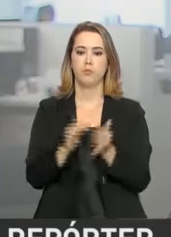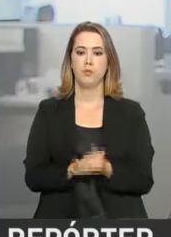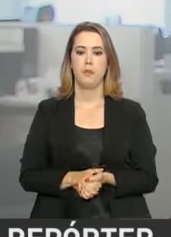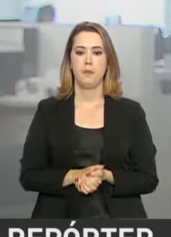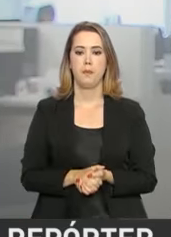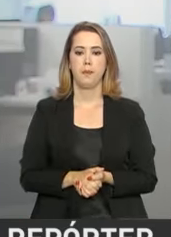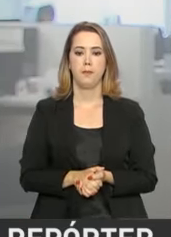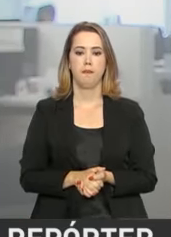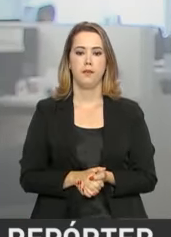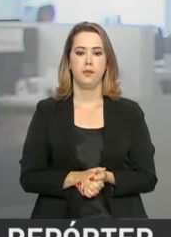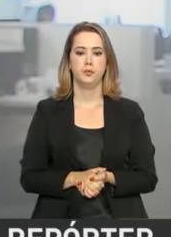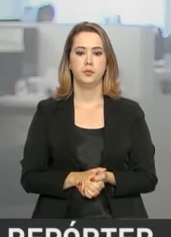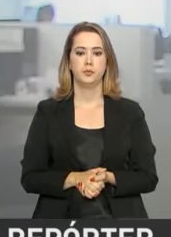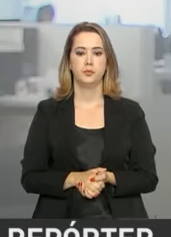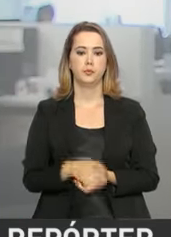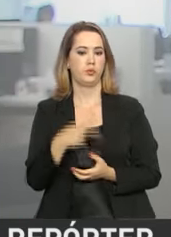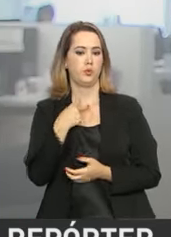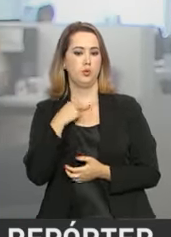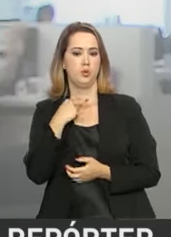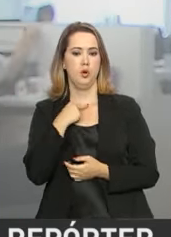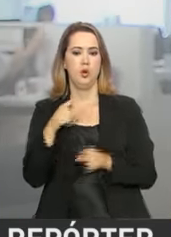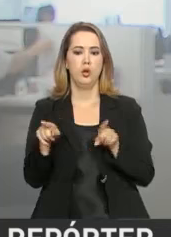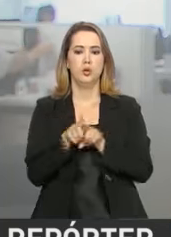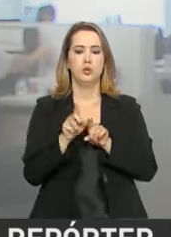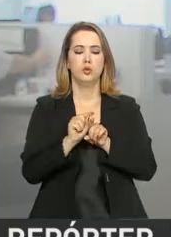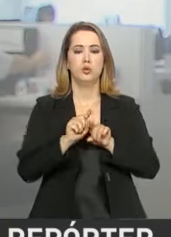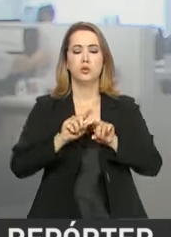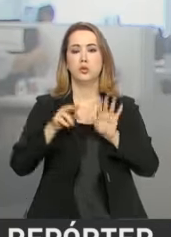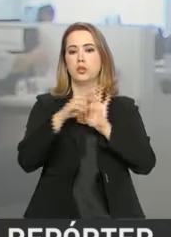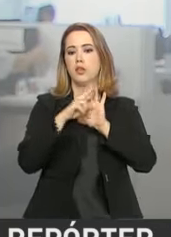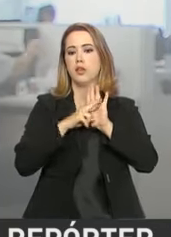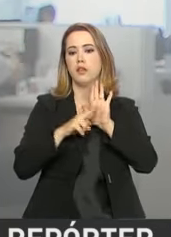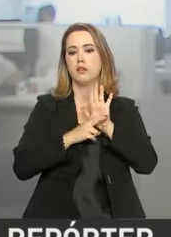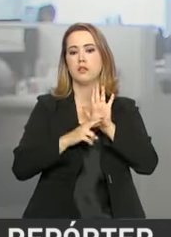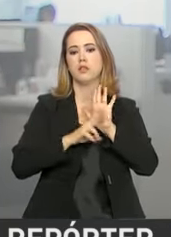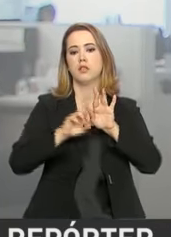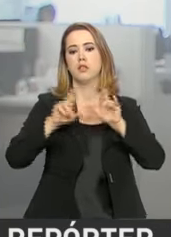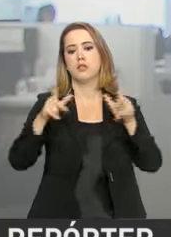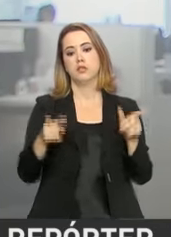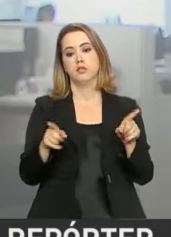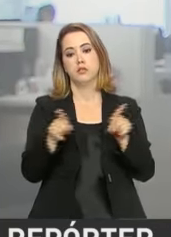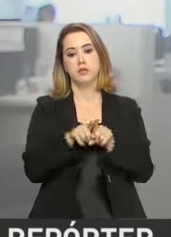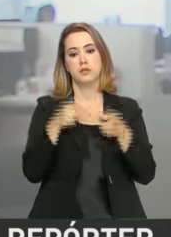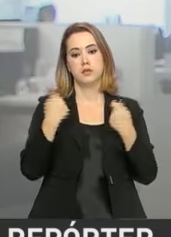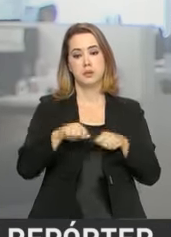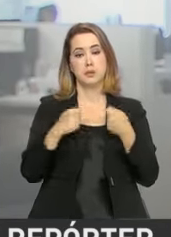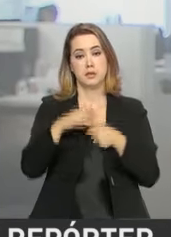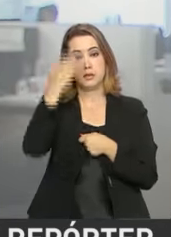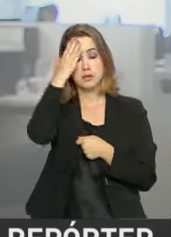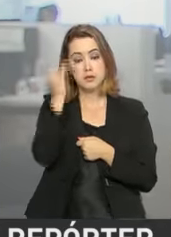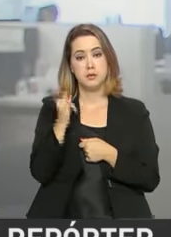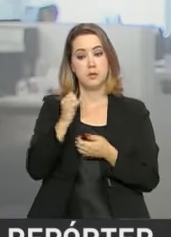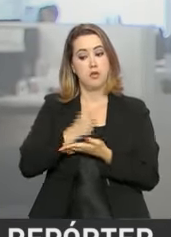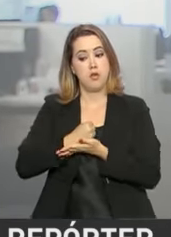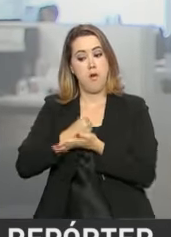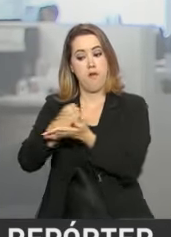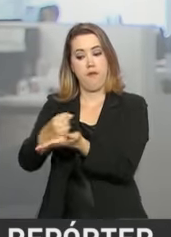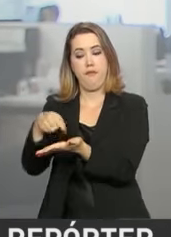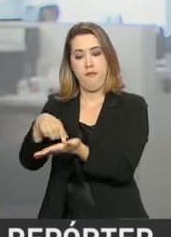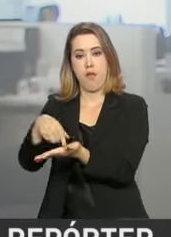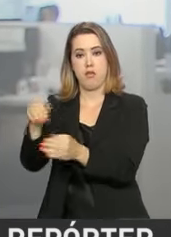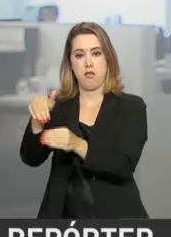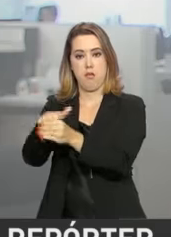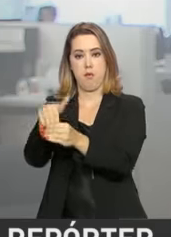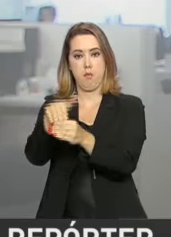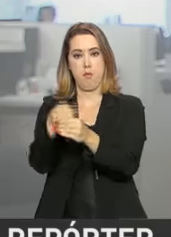diferenciada paraas famílias beneficiárias do programa. Contudo, a gente precisa confirmar se essas doações de fato foram feitas pelos beneficiários